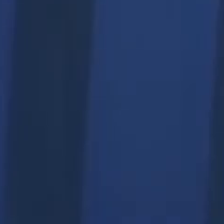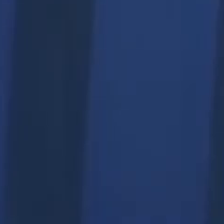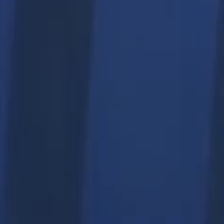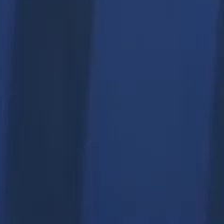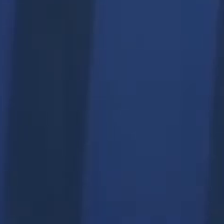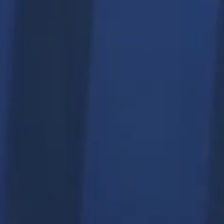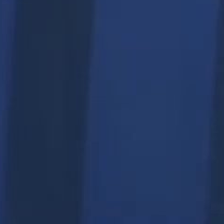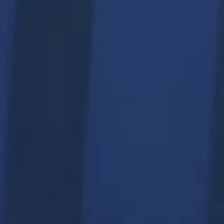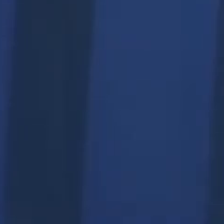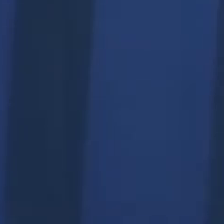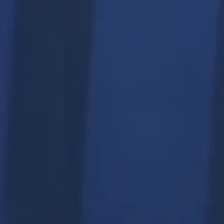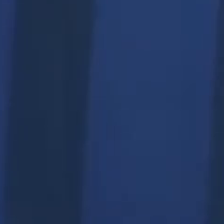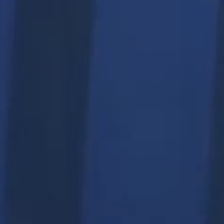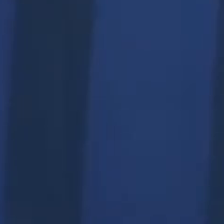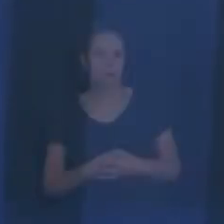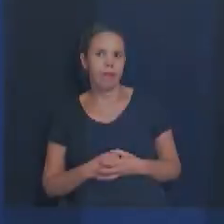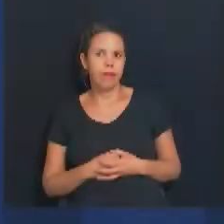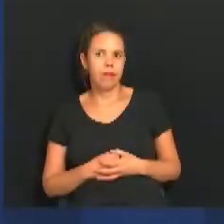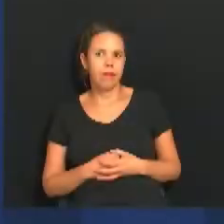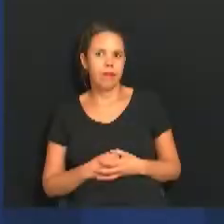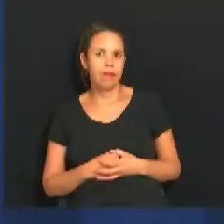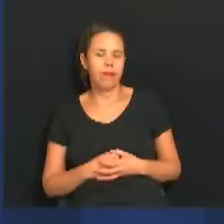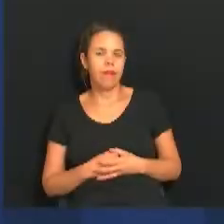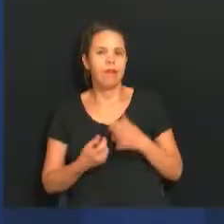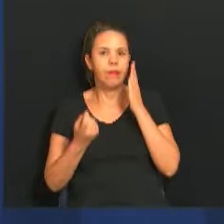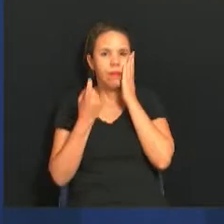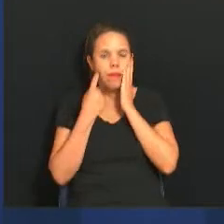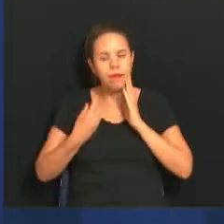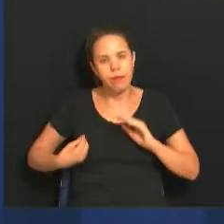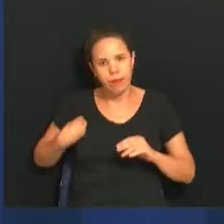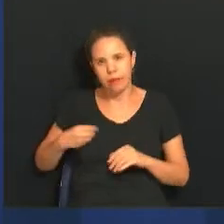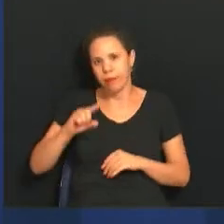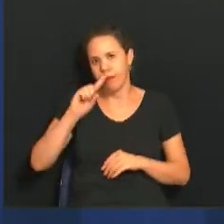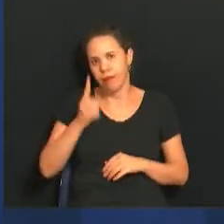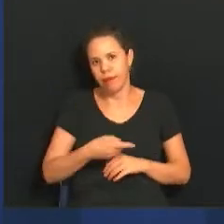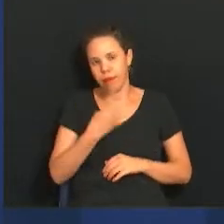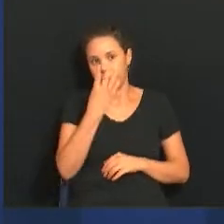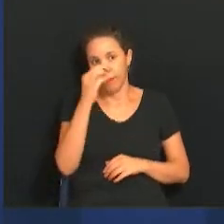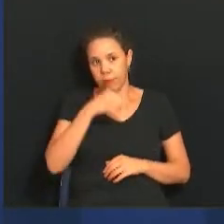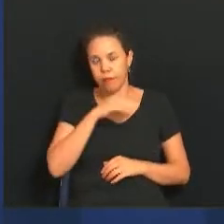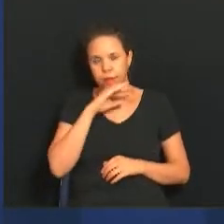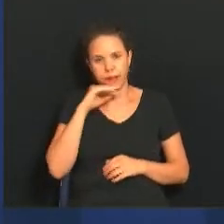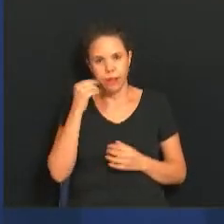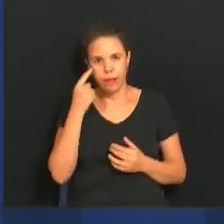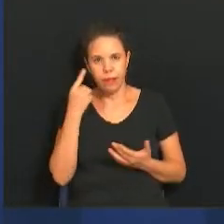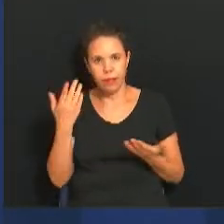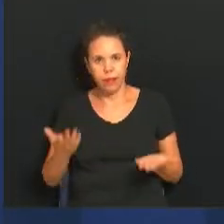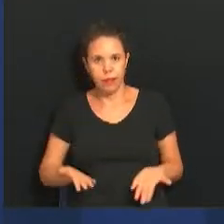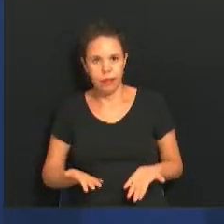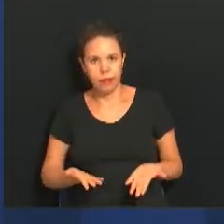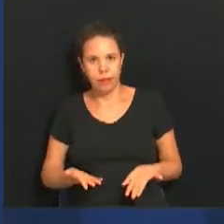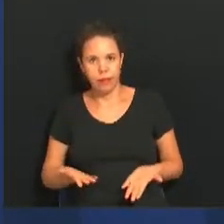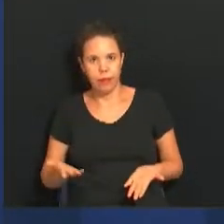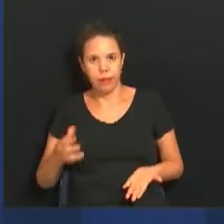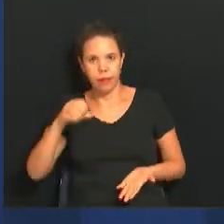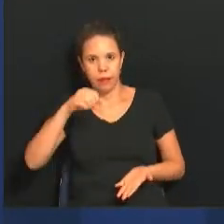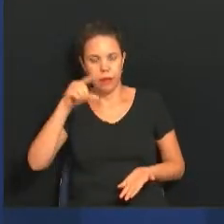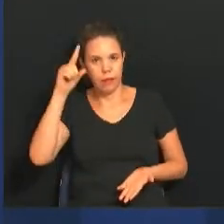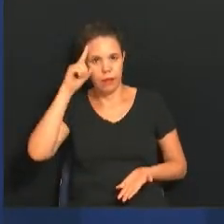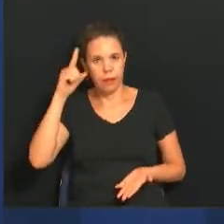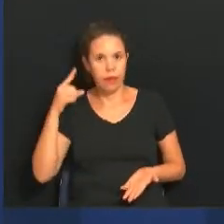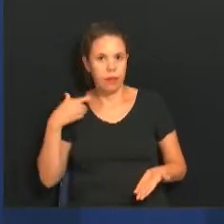Câmara Notícia de volta ao vivo nesta sexta-feira, 1h04. Olha só, há 9 dias nós